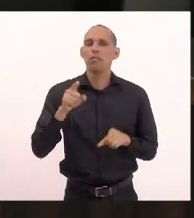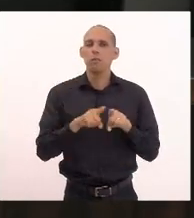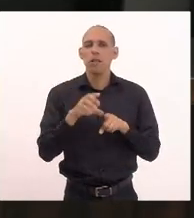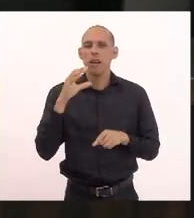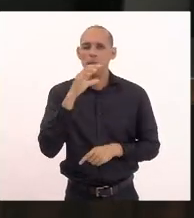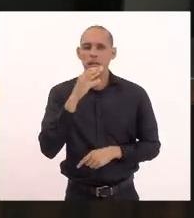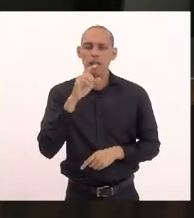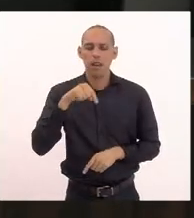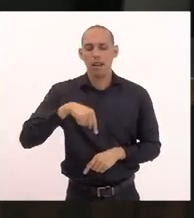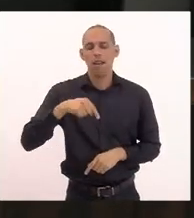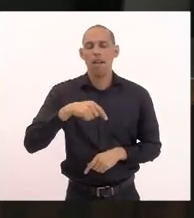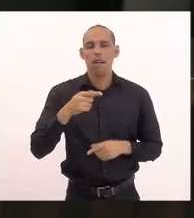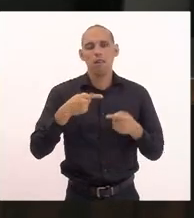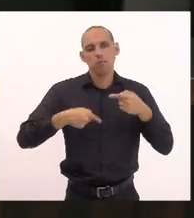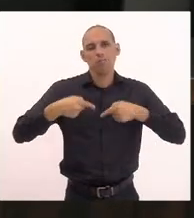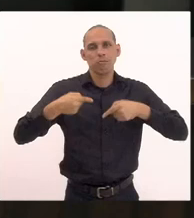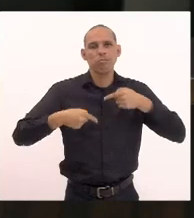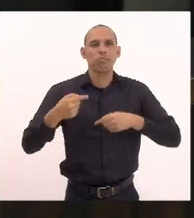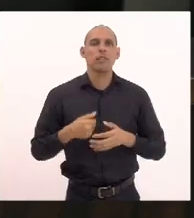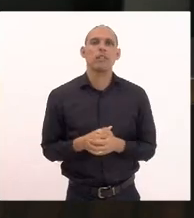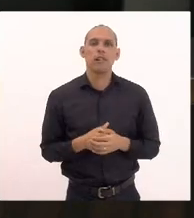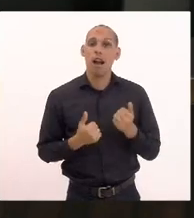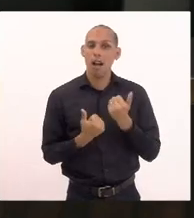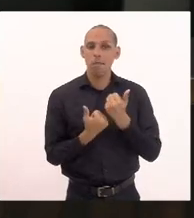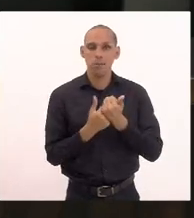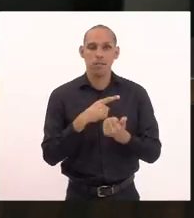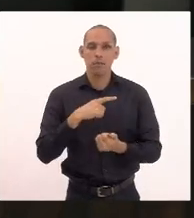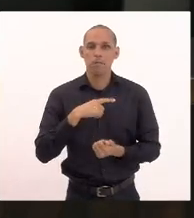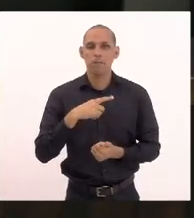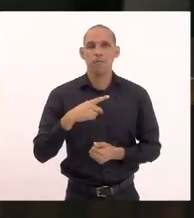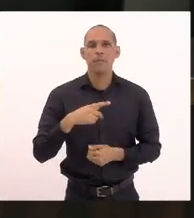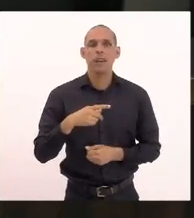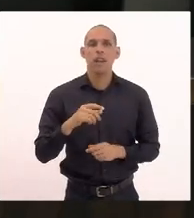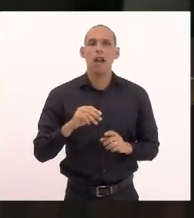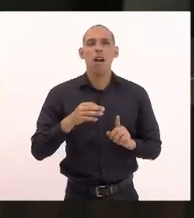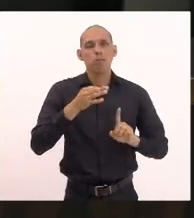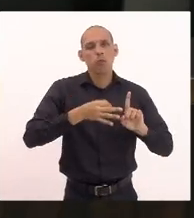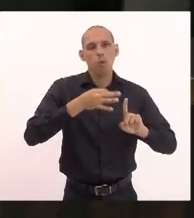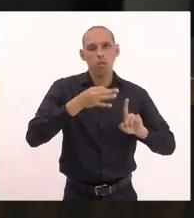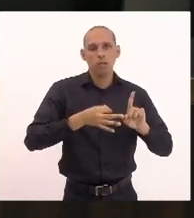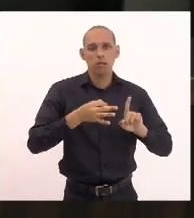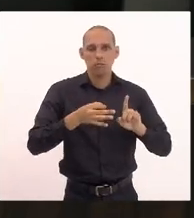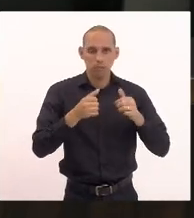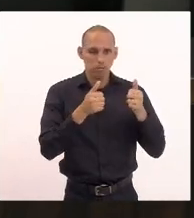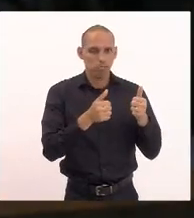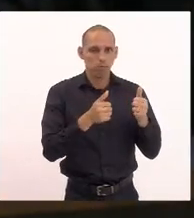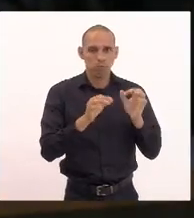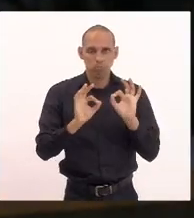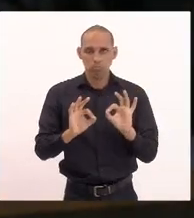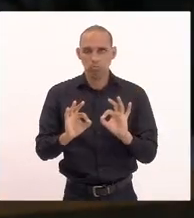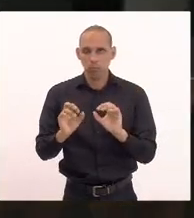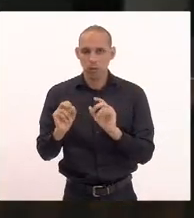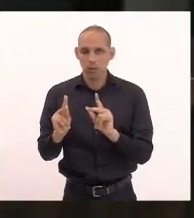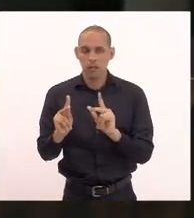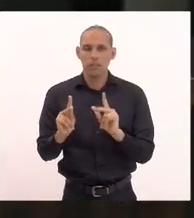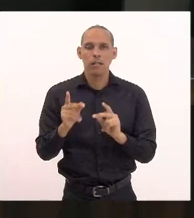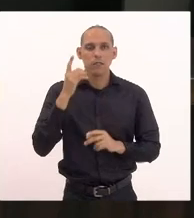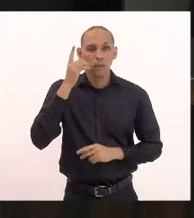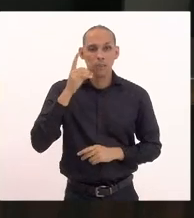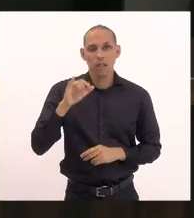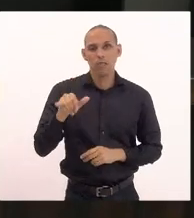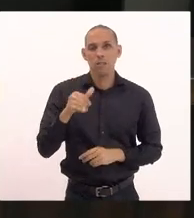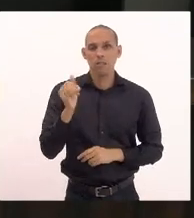gente discute aqui com o apoio da nossa procuradoria, ok? Fica dessa forma. Obrigado, deputado